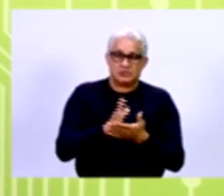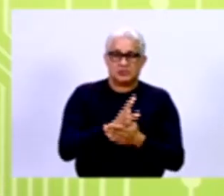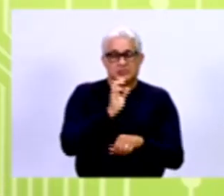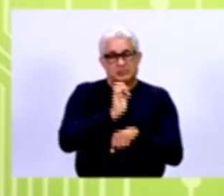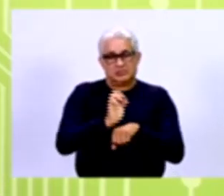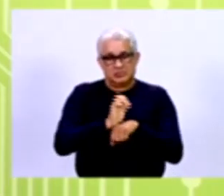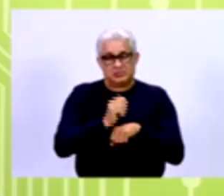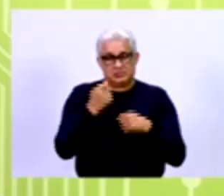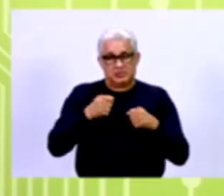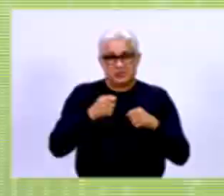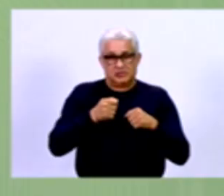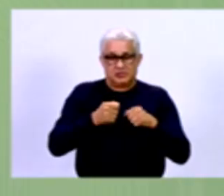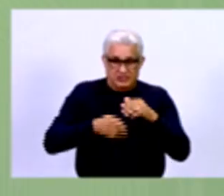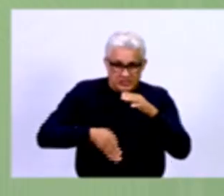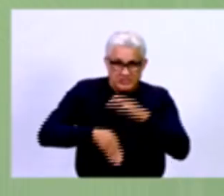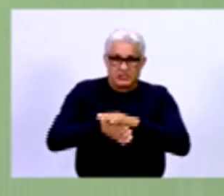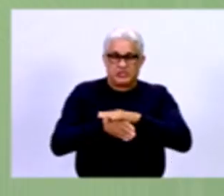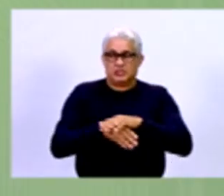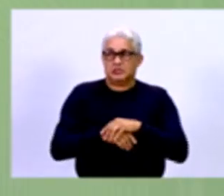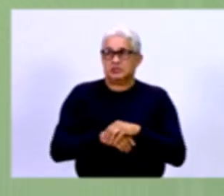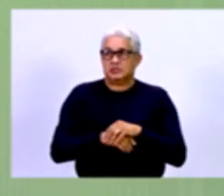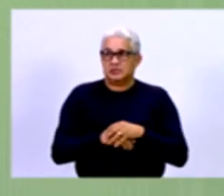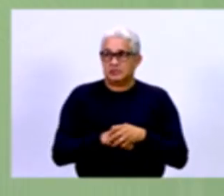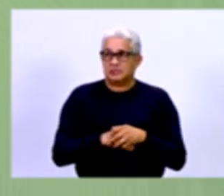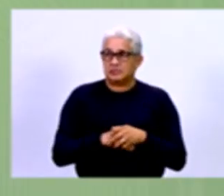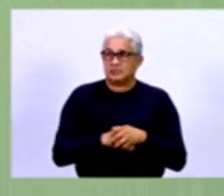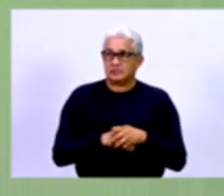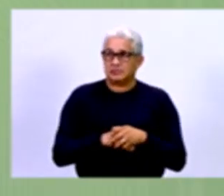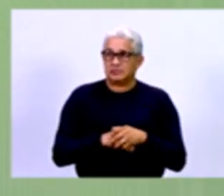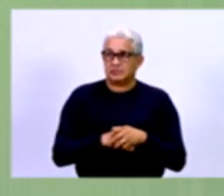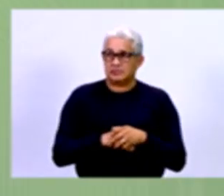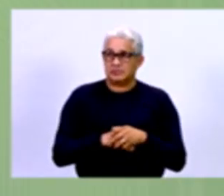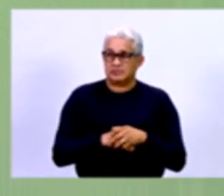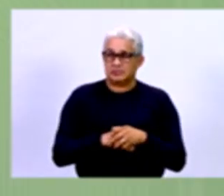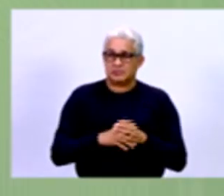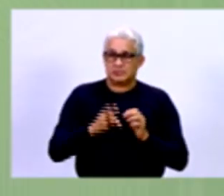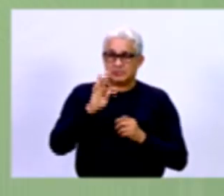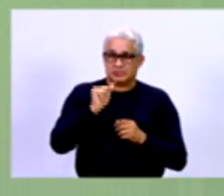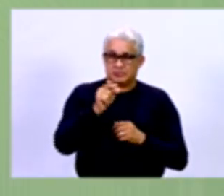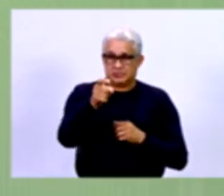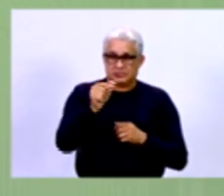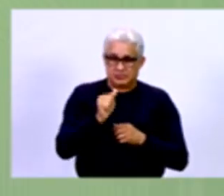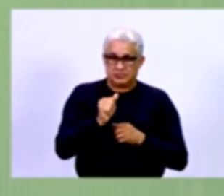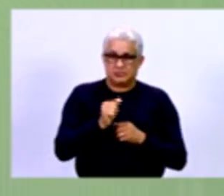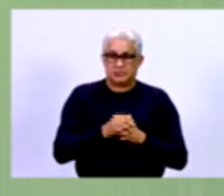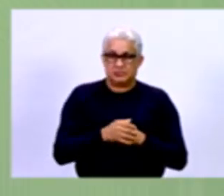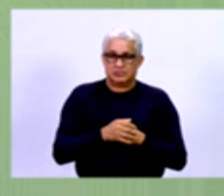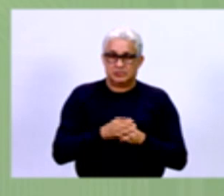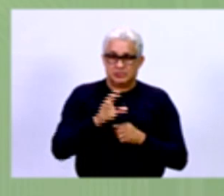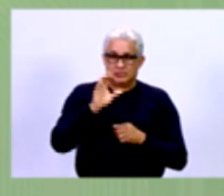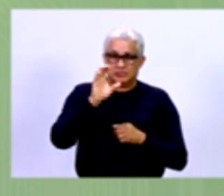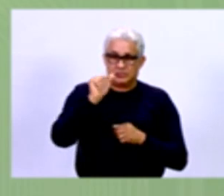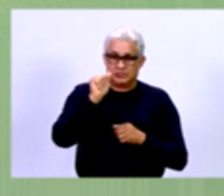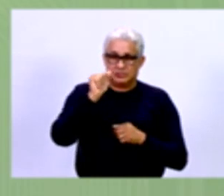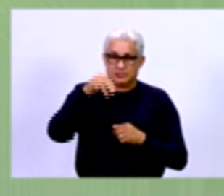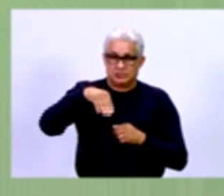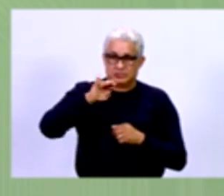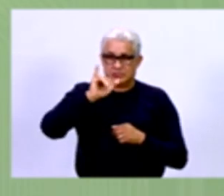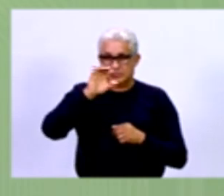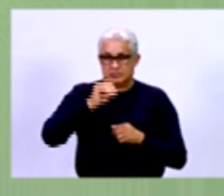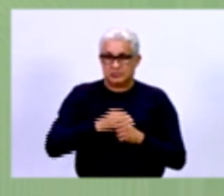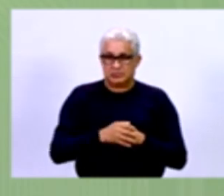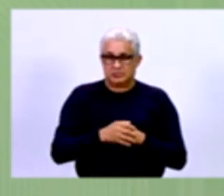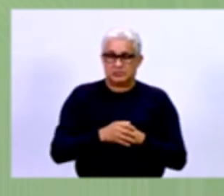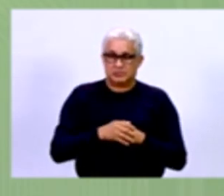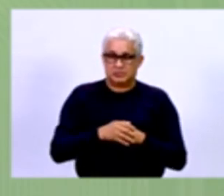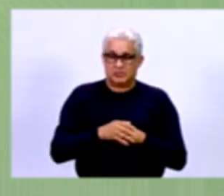a intervir. Mas ainda dentro de taxa de câmbio e regimes cambiais, como a professora disse, na